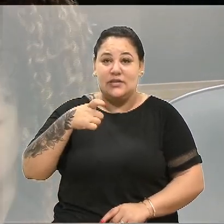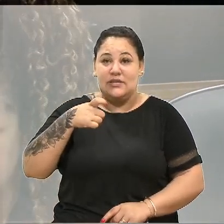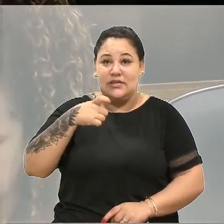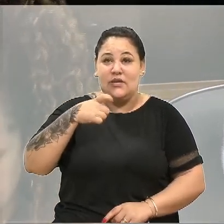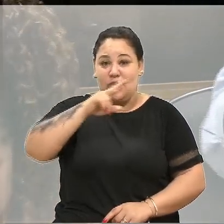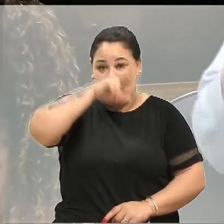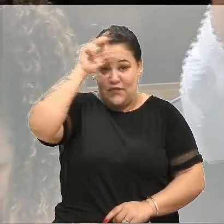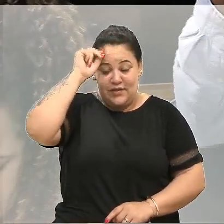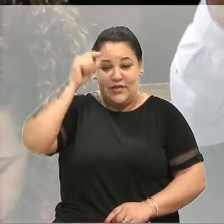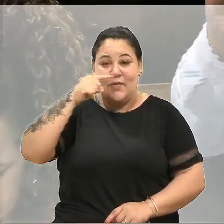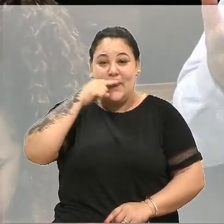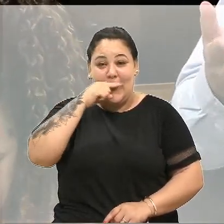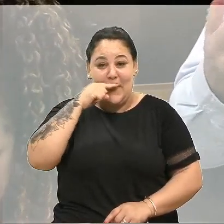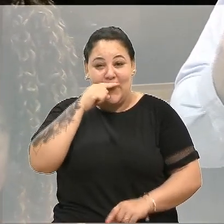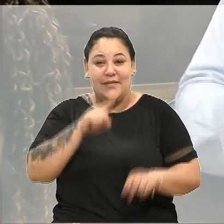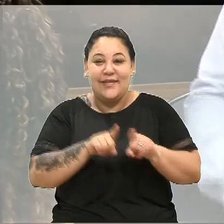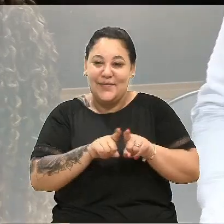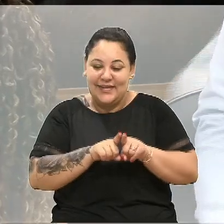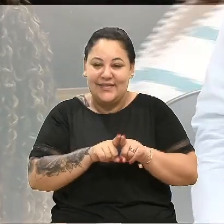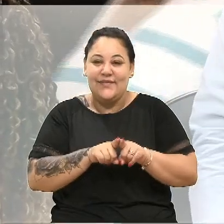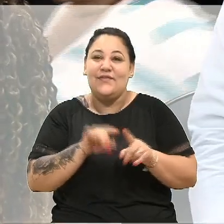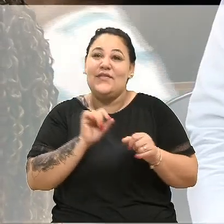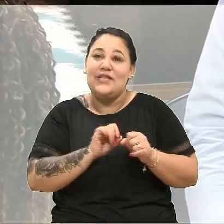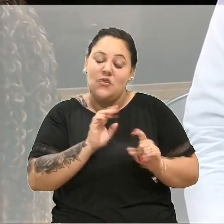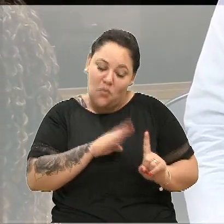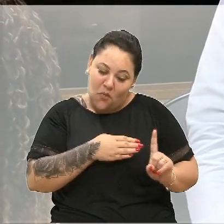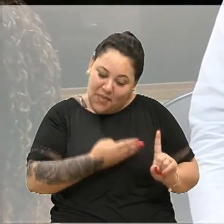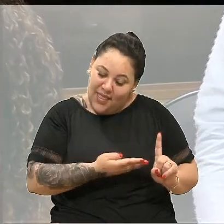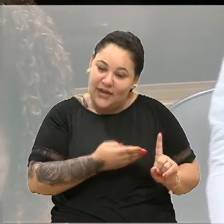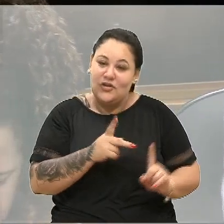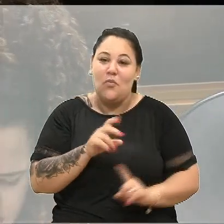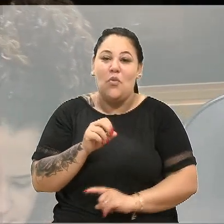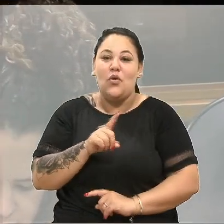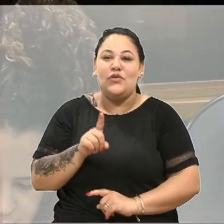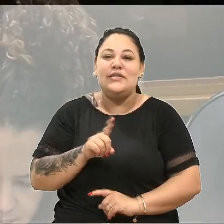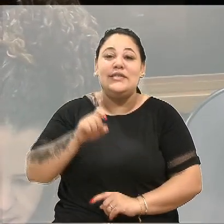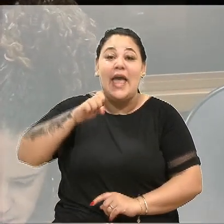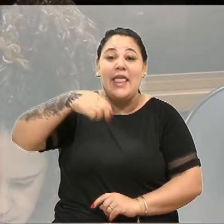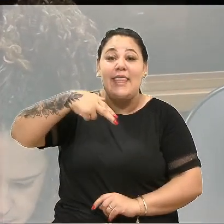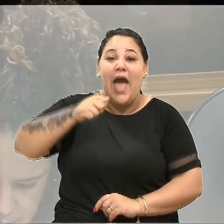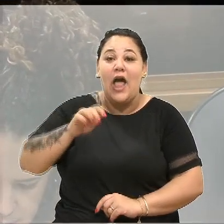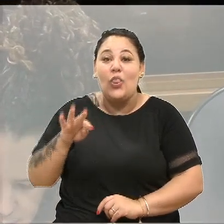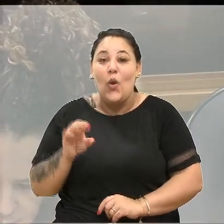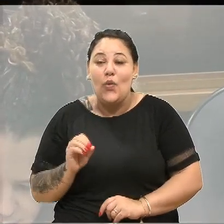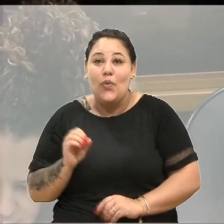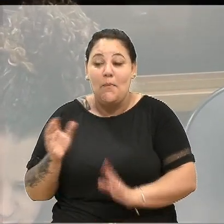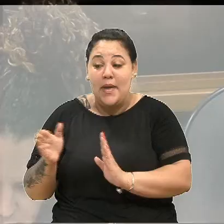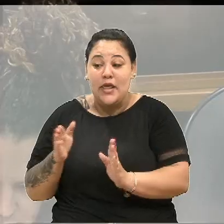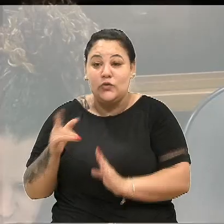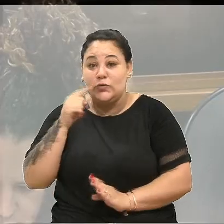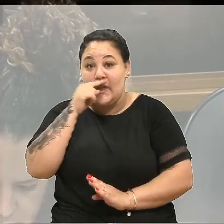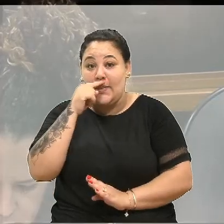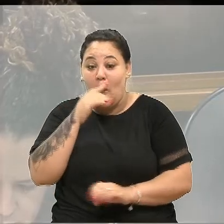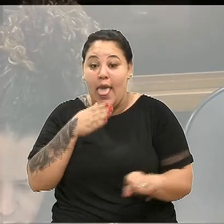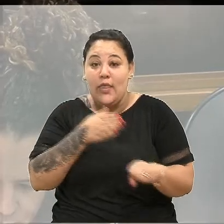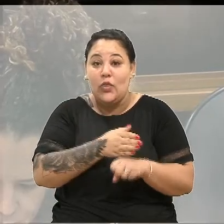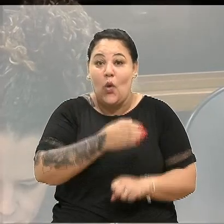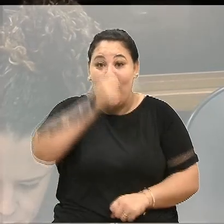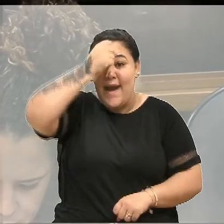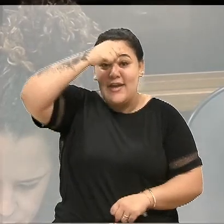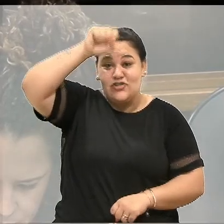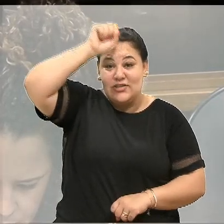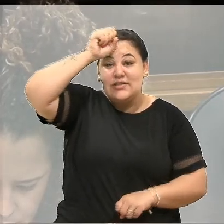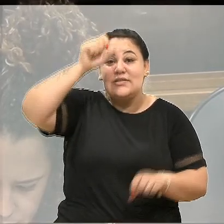Ivo Sartori, fazendo uma referência ao Pozenato de quando o Sartori entrou na Universidade de Caxias do